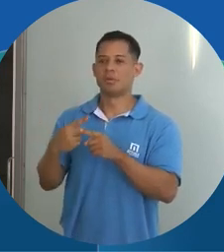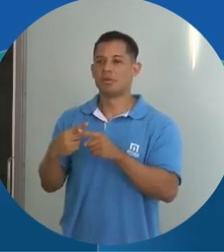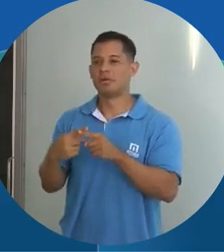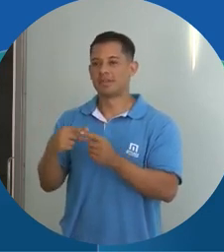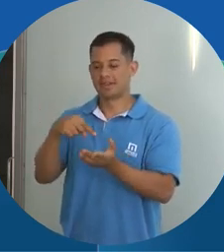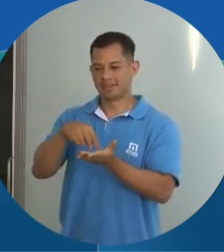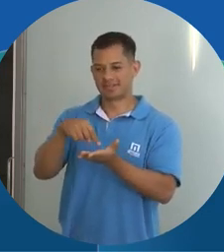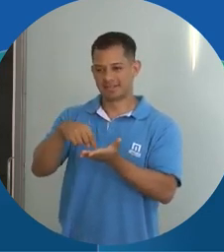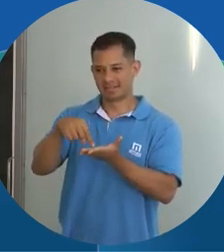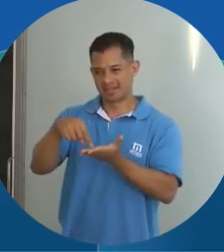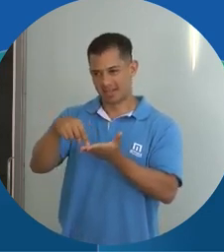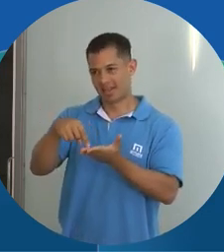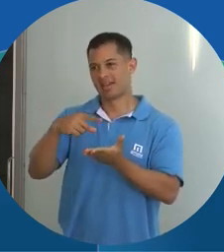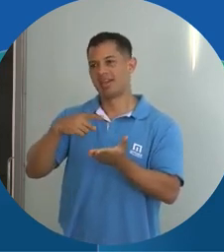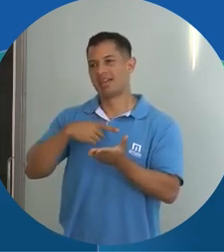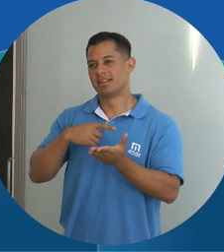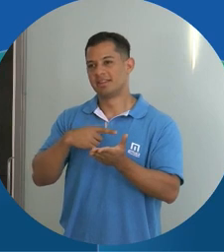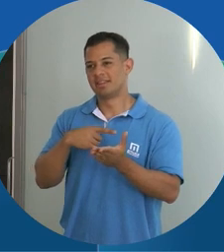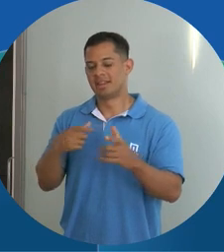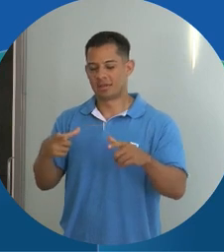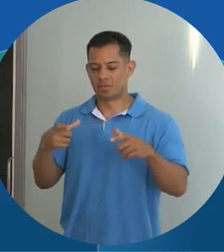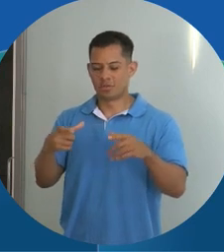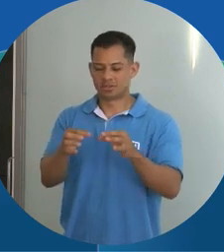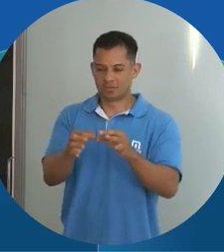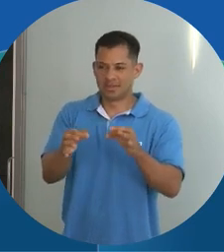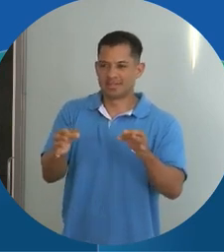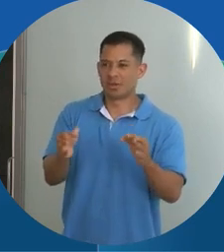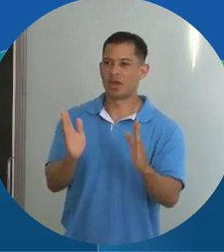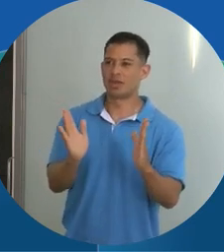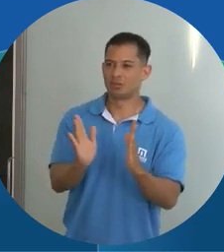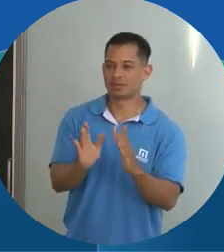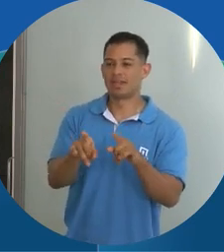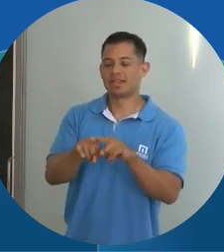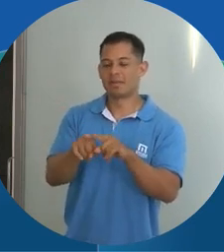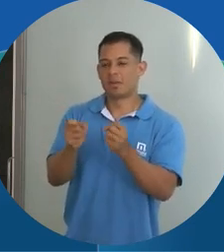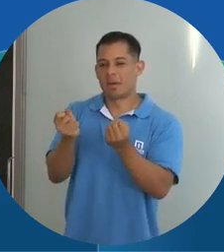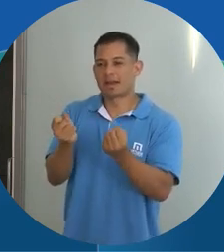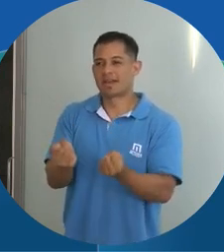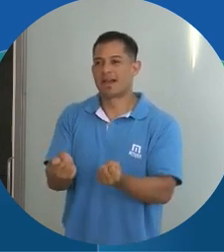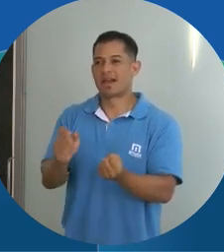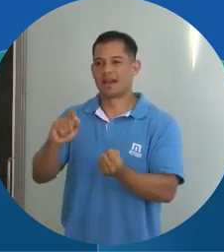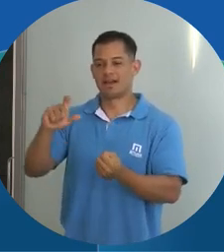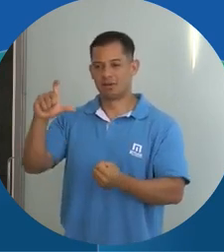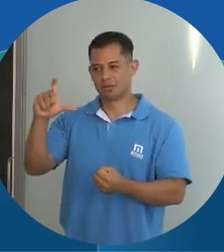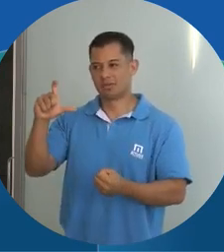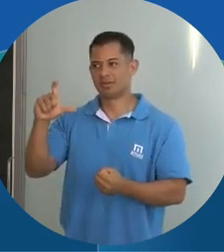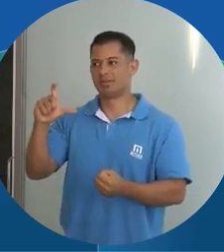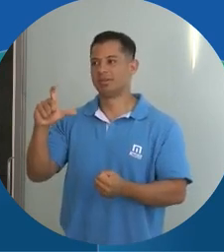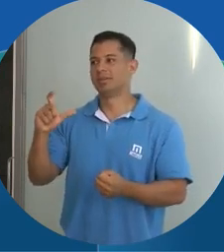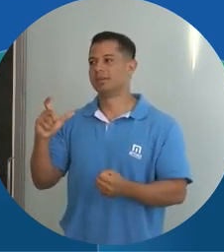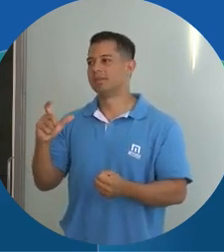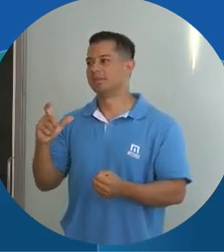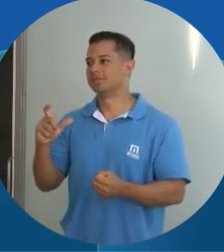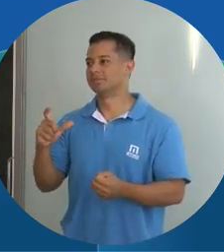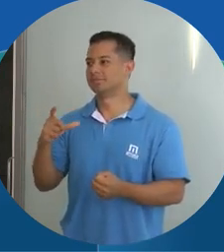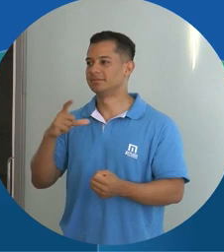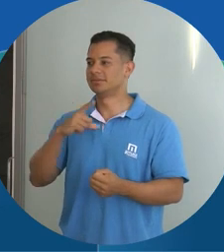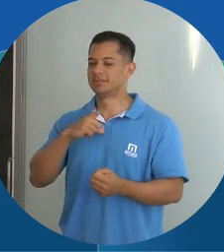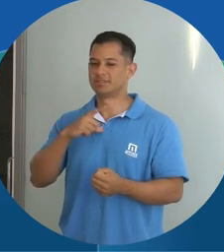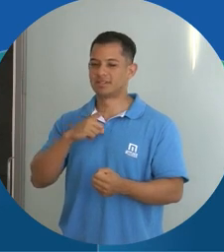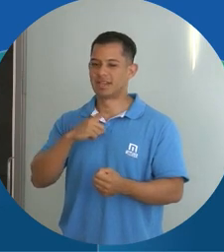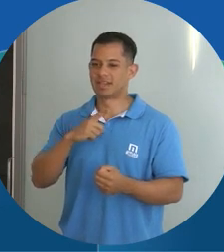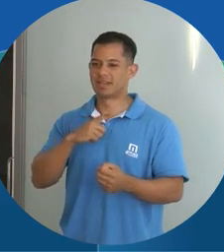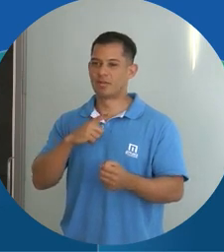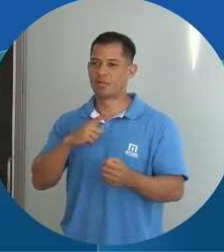ela por ter uma dimensão reduzida e uma carga alta, ela dá uma questão de uma tensão muito elevada